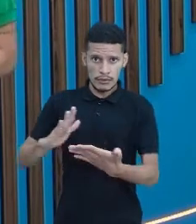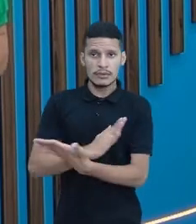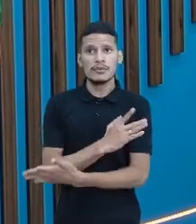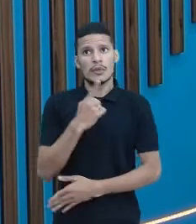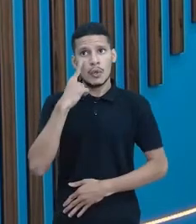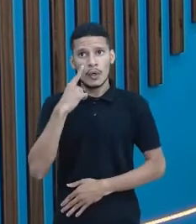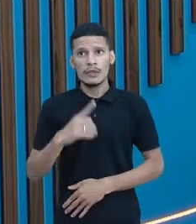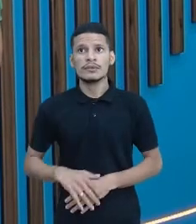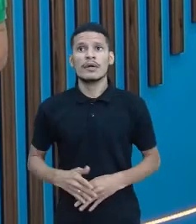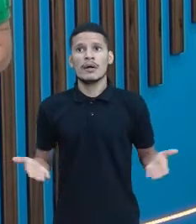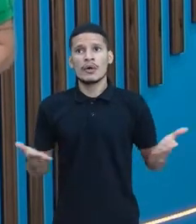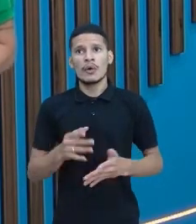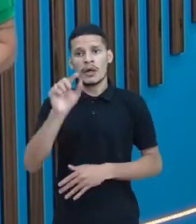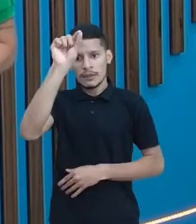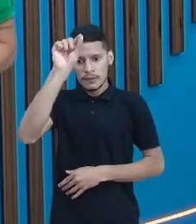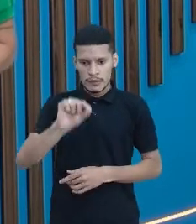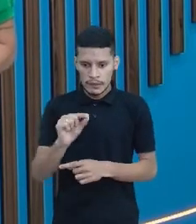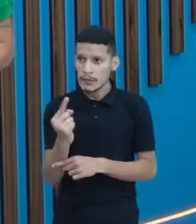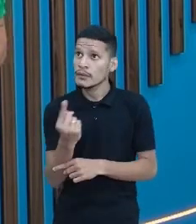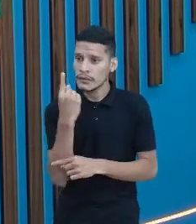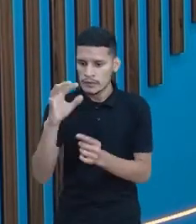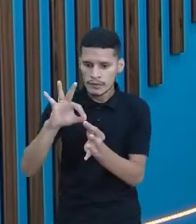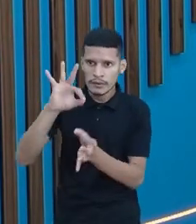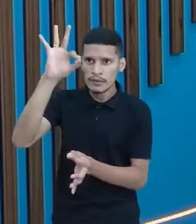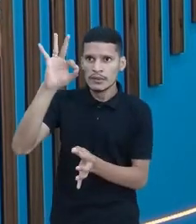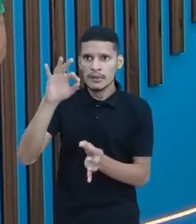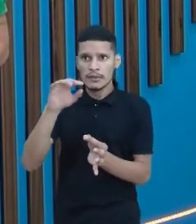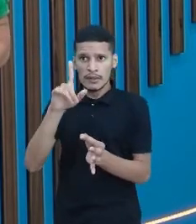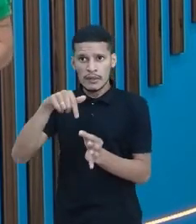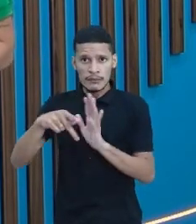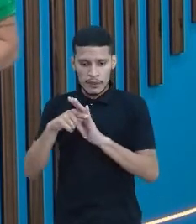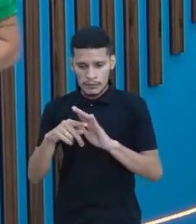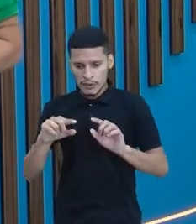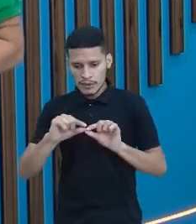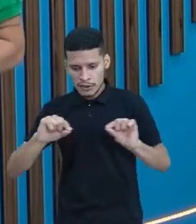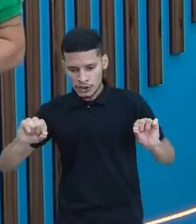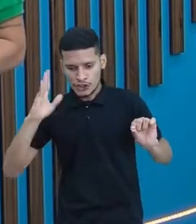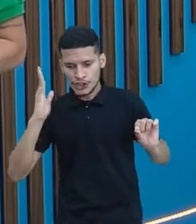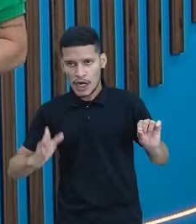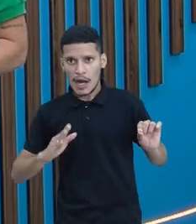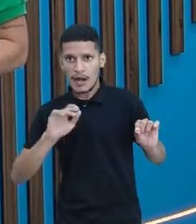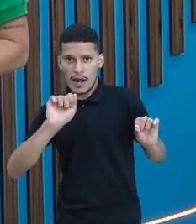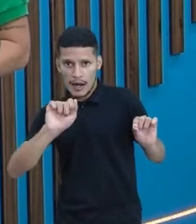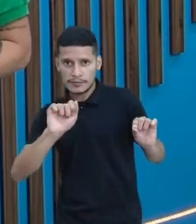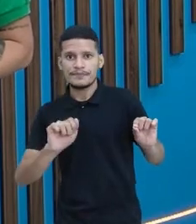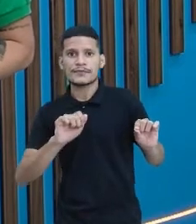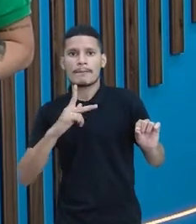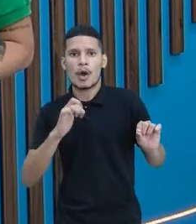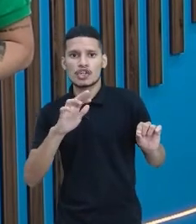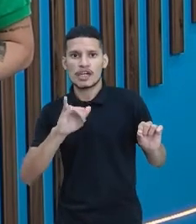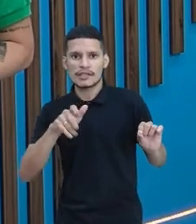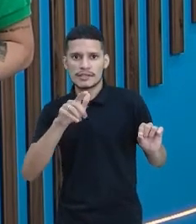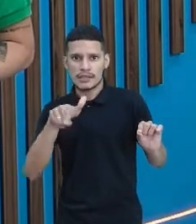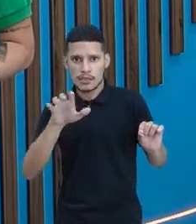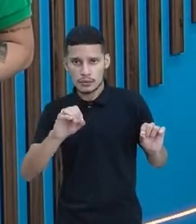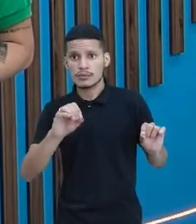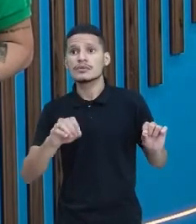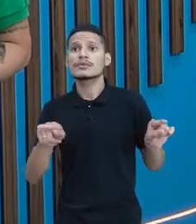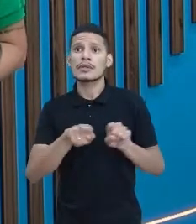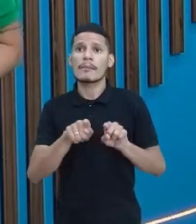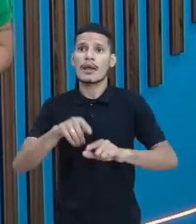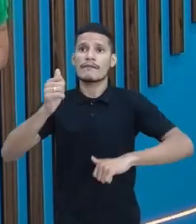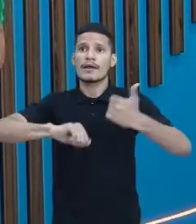passadas. No caso aqui, ó, a altura ao quadrado é o produto das projeções. A gente vai verificar também